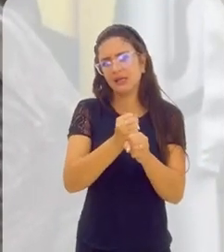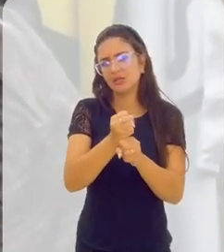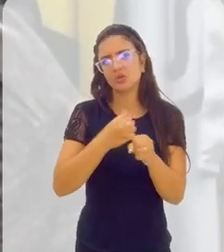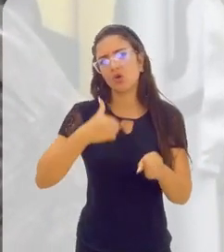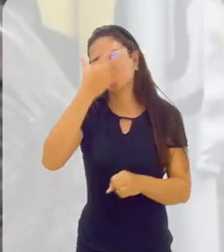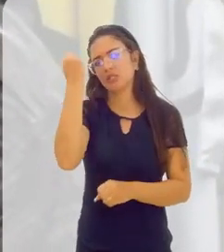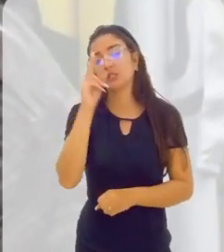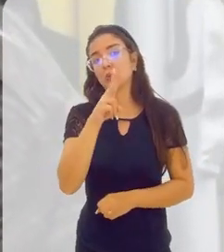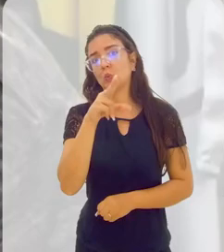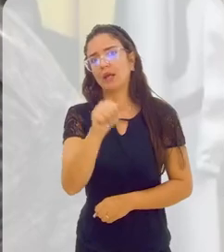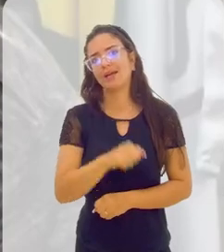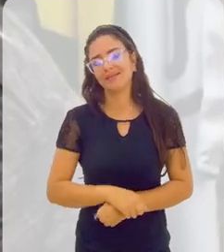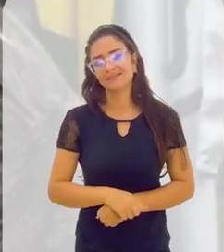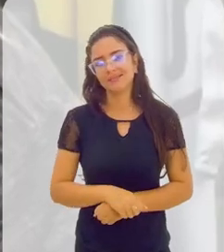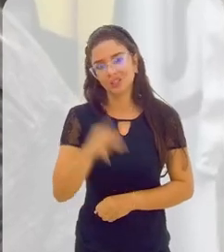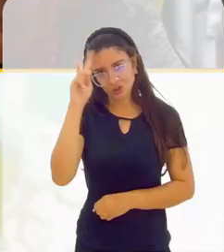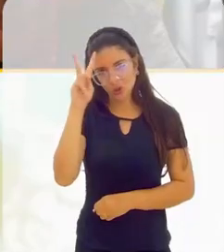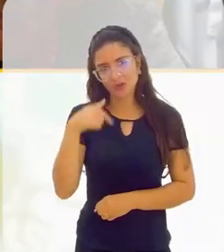não esqueci